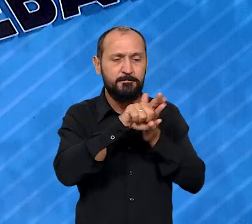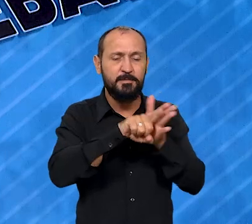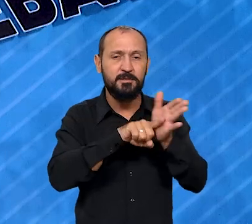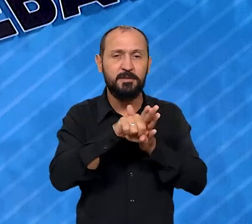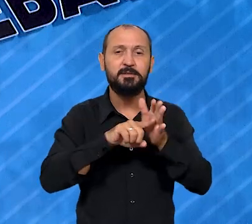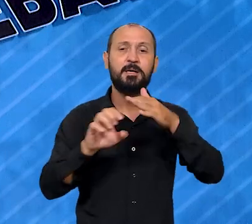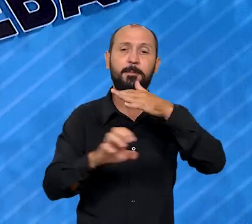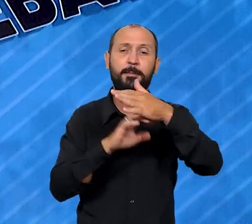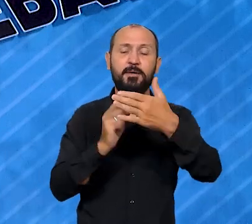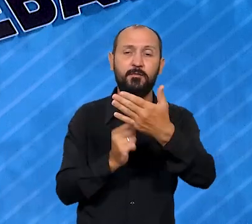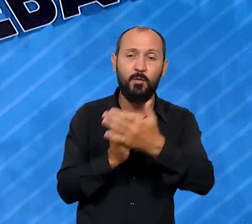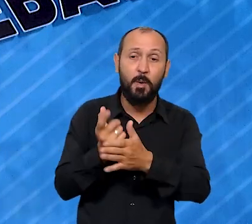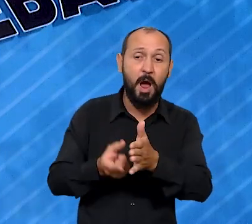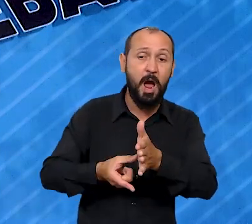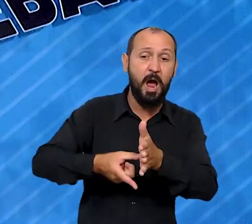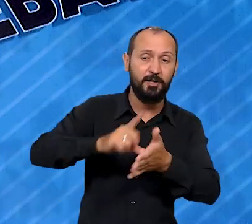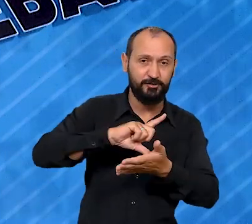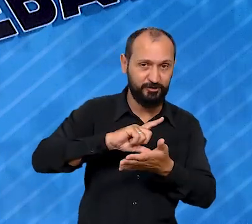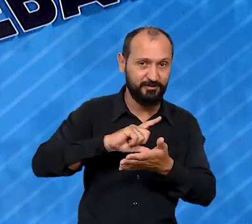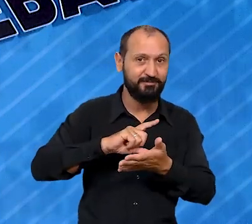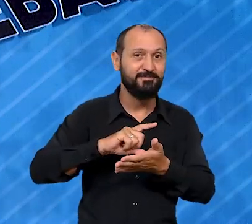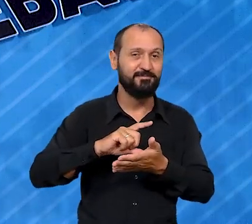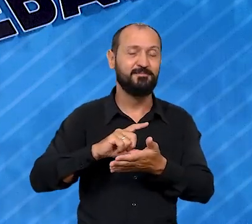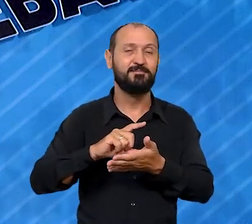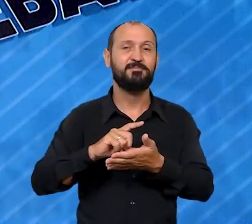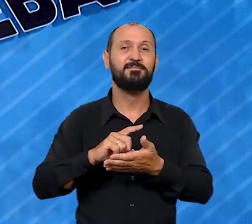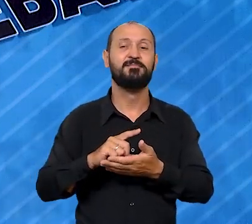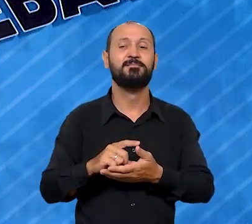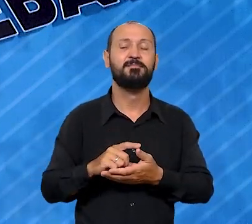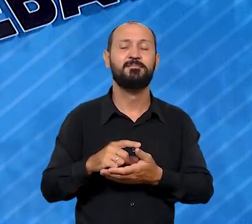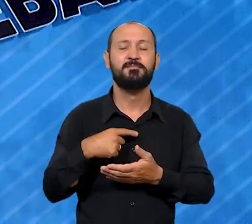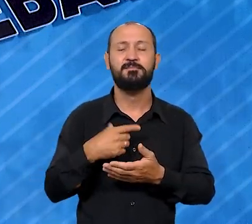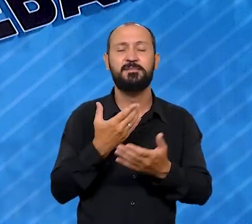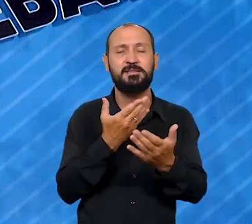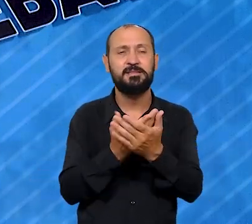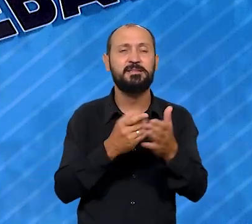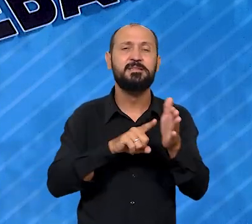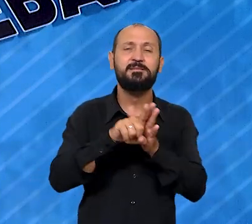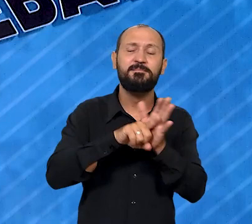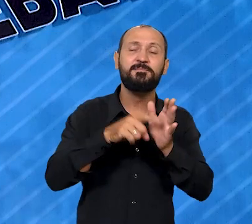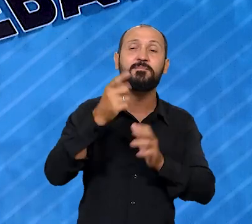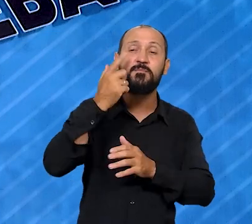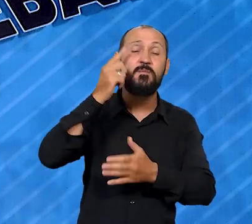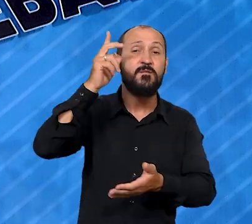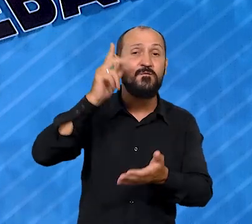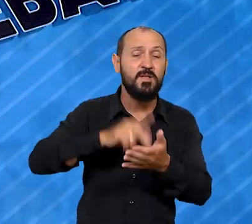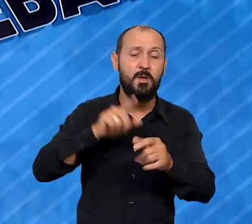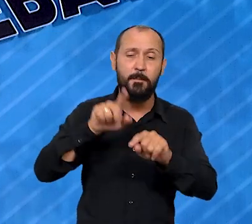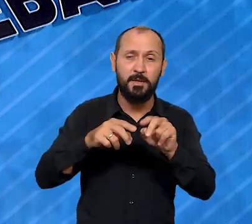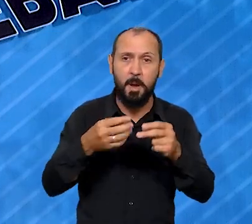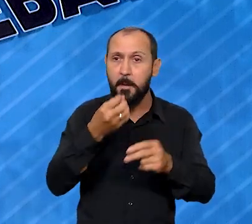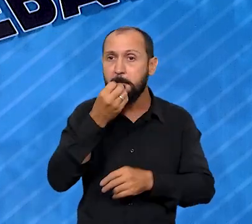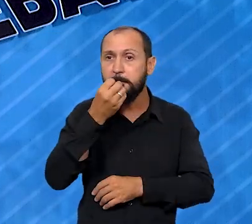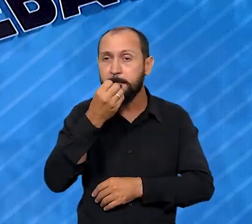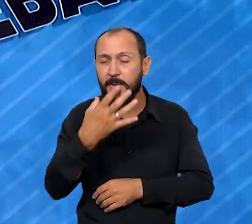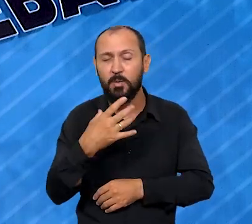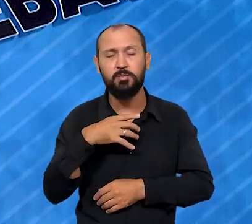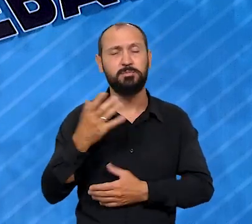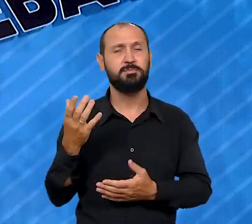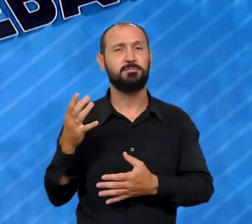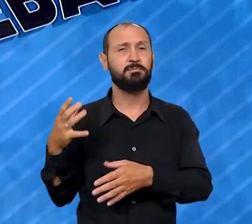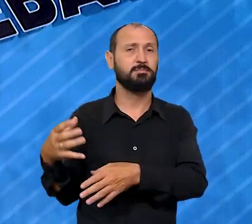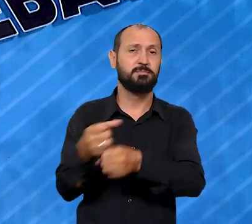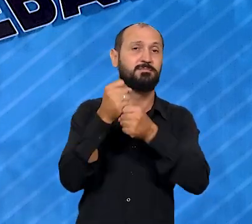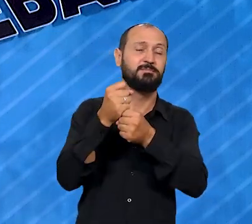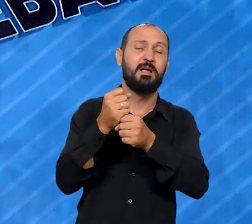buscar pesquisar a empresa que você vai comprar antes de fazer a compra, buscar se instruir, saber se realmente aquele produto ali é um